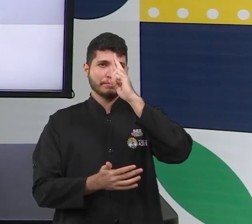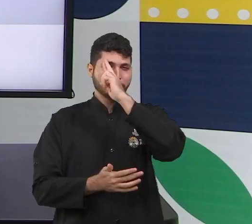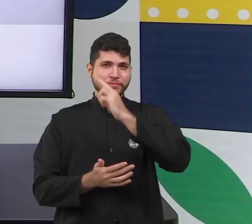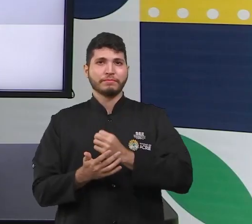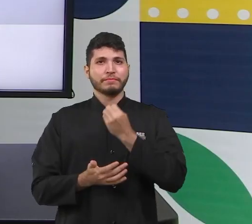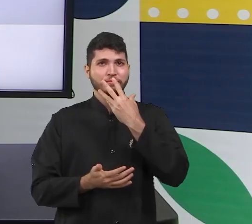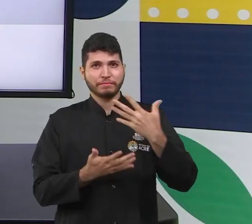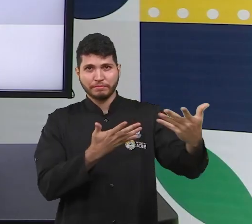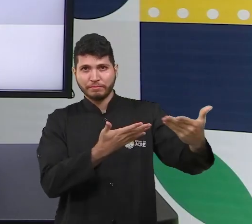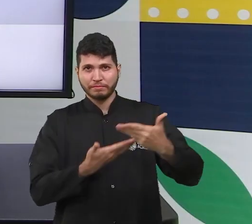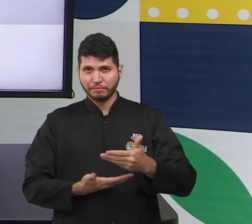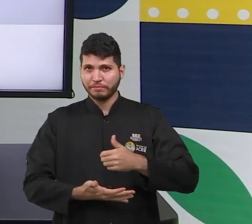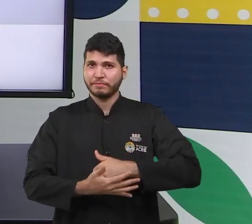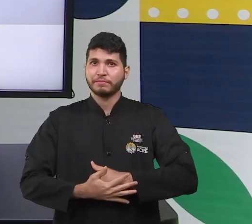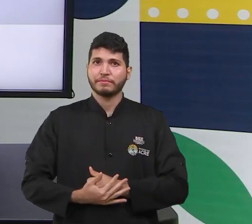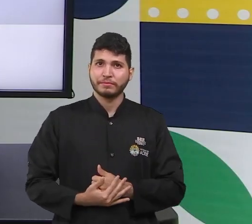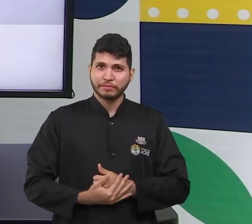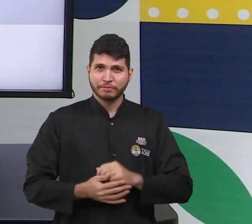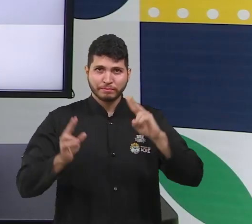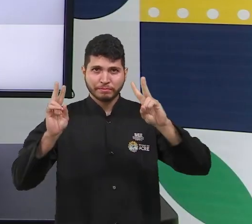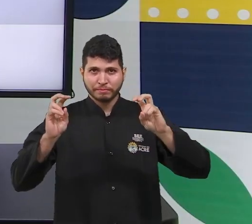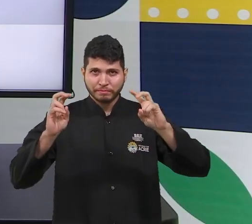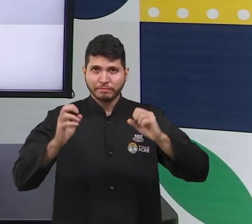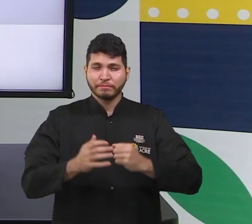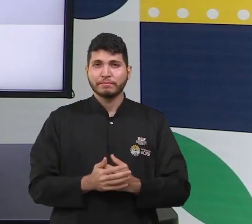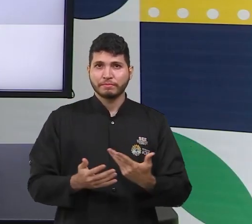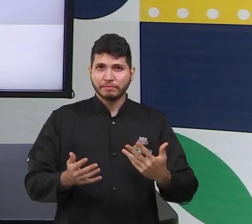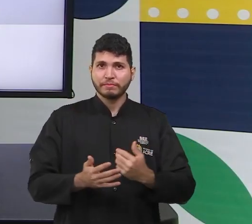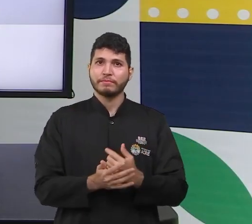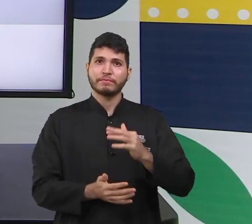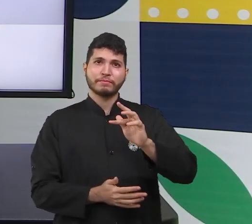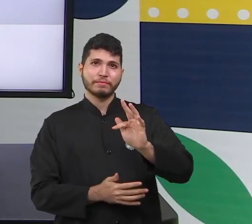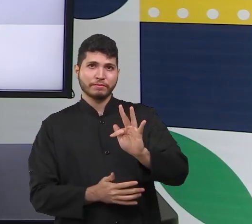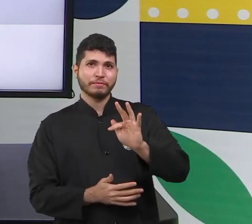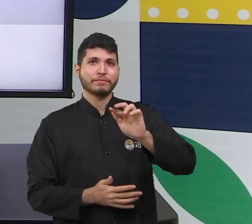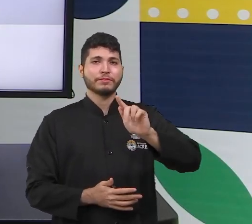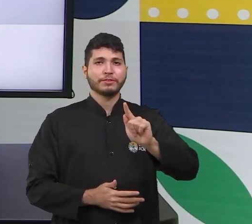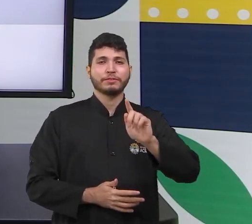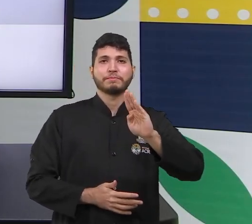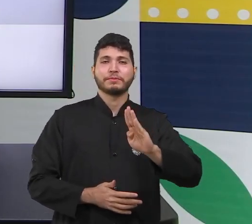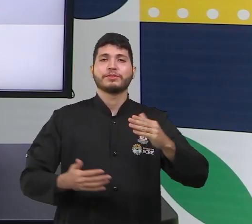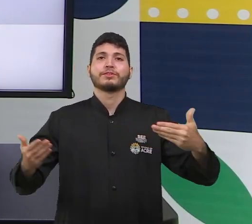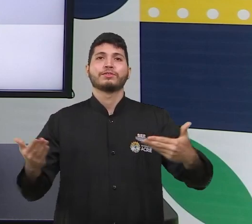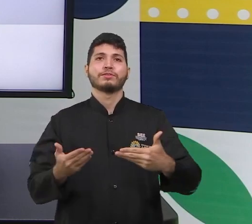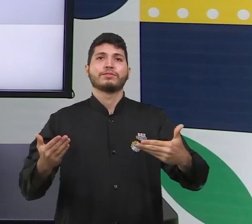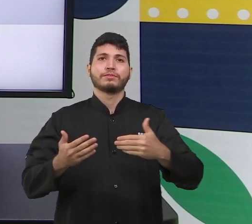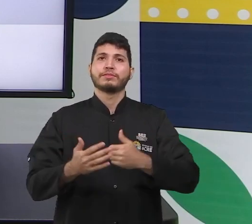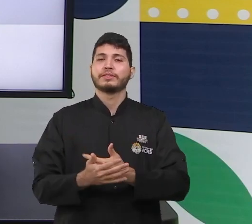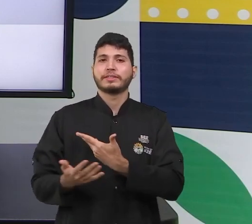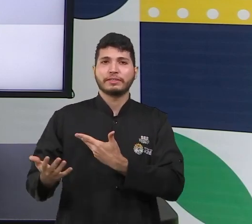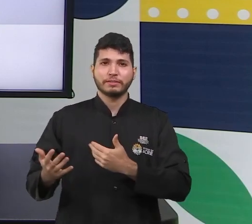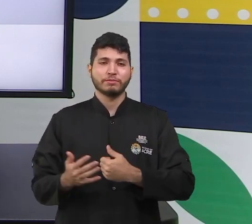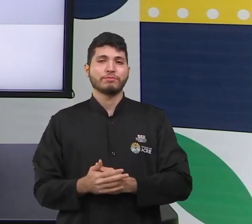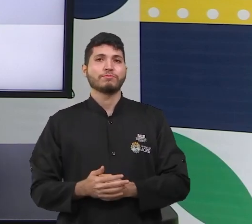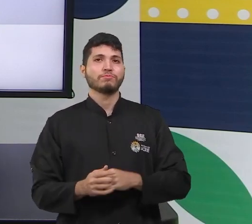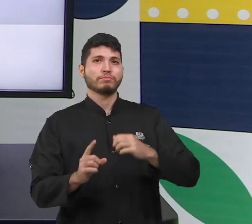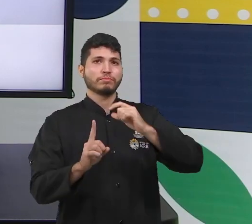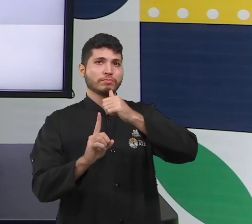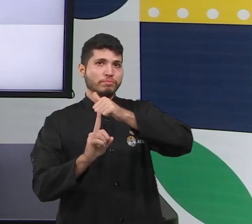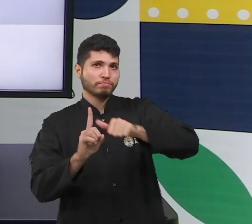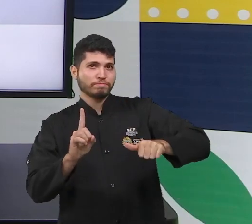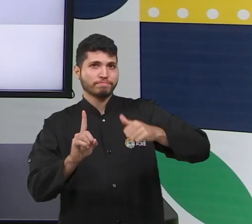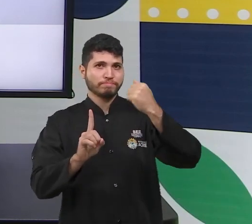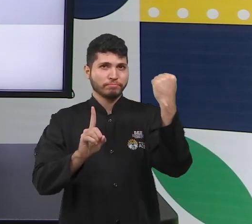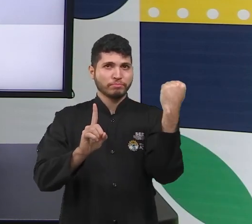Sejam todos bem-vindos. O tema da nossa formação geral básica de hoje é o feminicídio no Brasil e